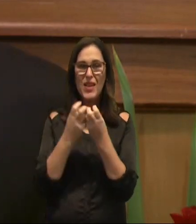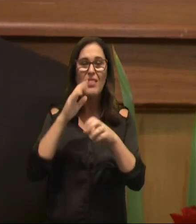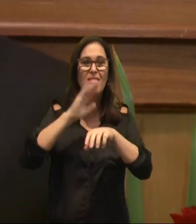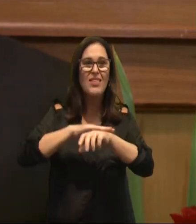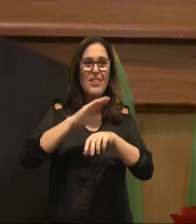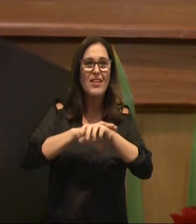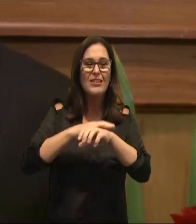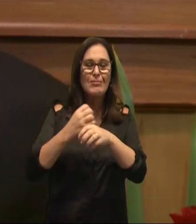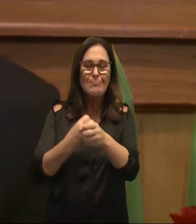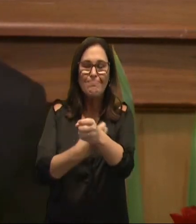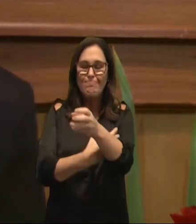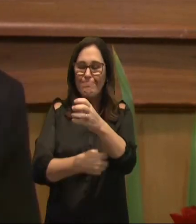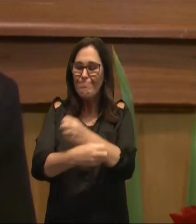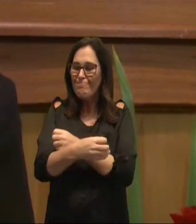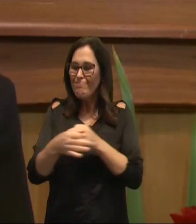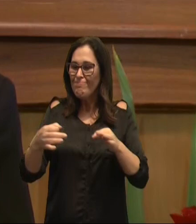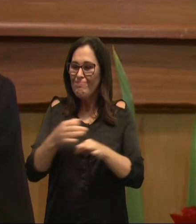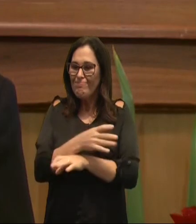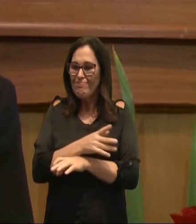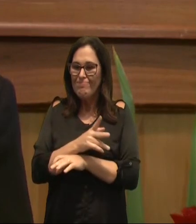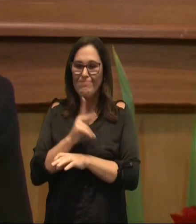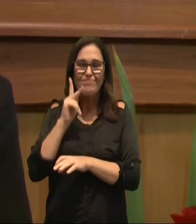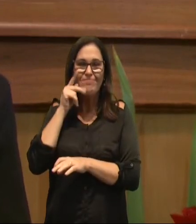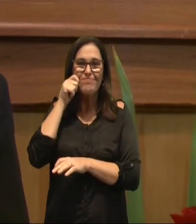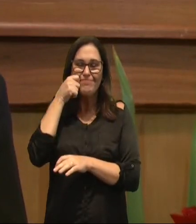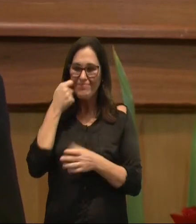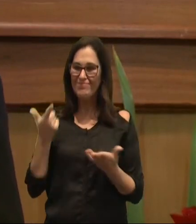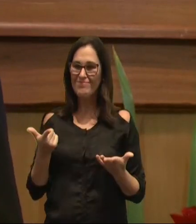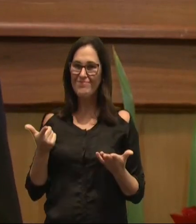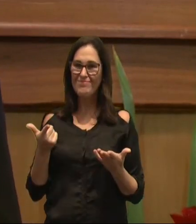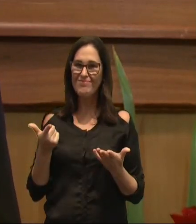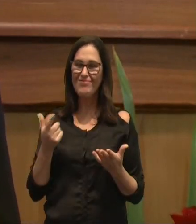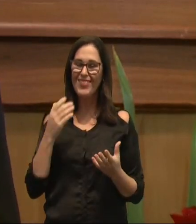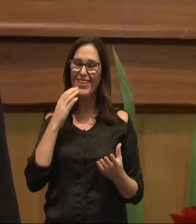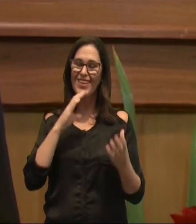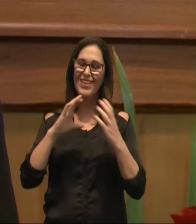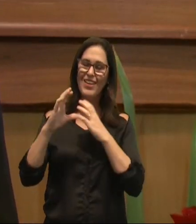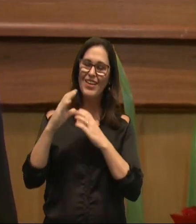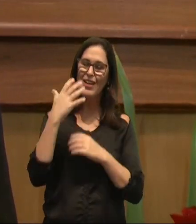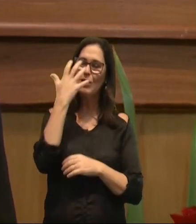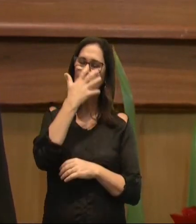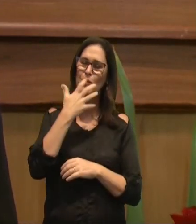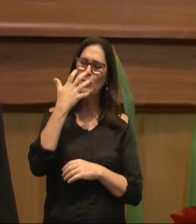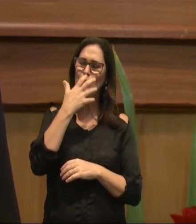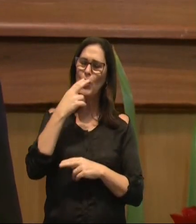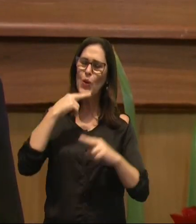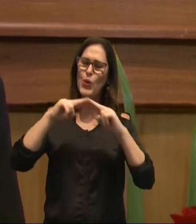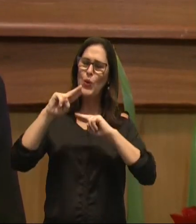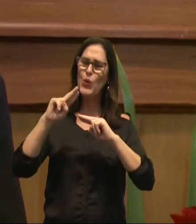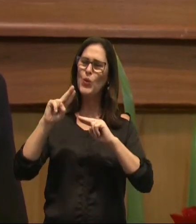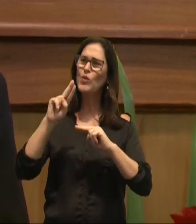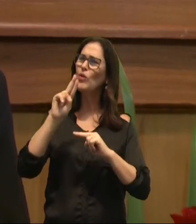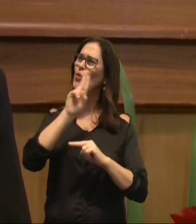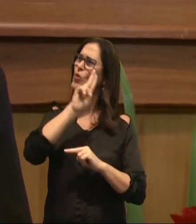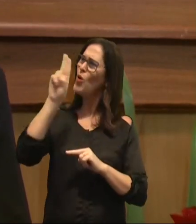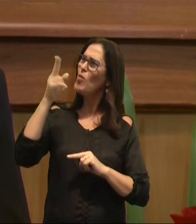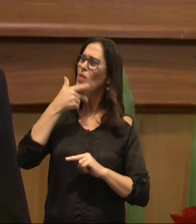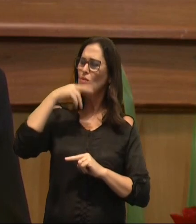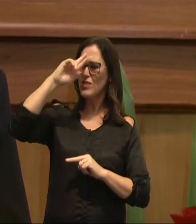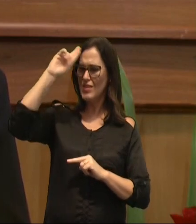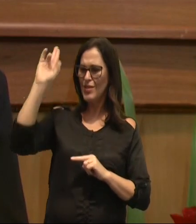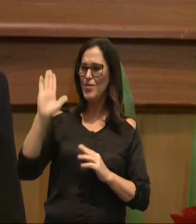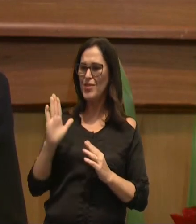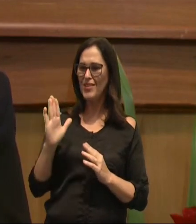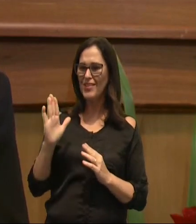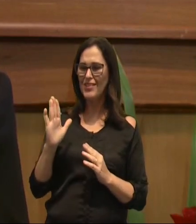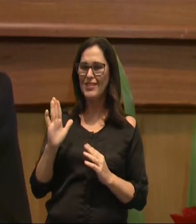momento emocionante em que terminamos a ceia do Senhor, cantando esta canção, este hino de louvor ao nome do Senhor,